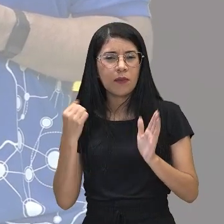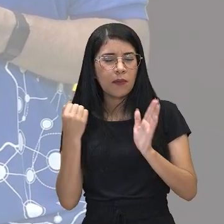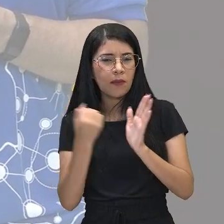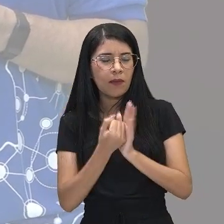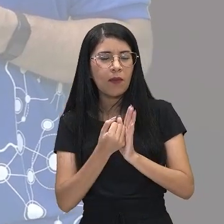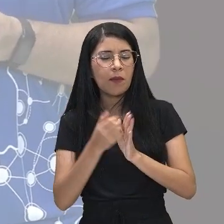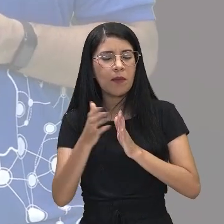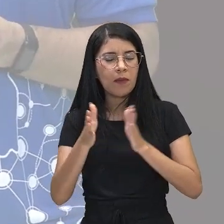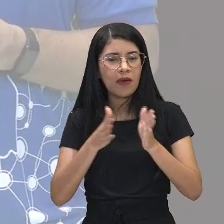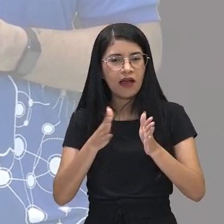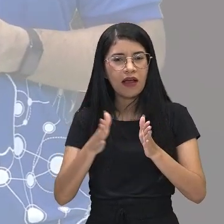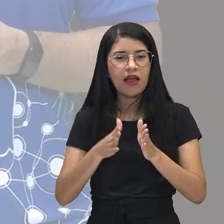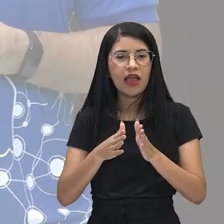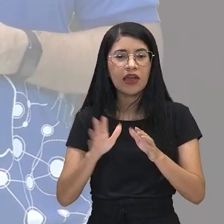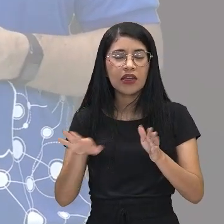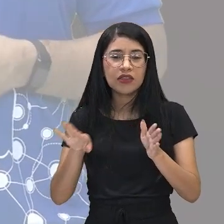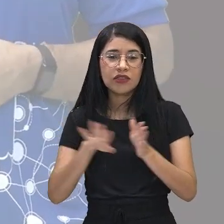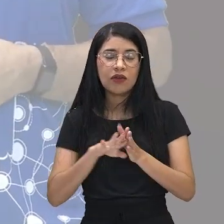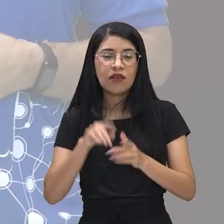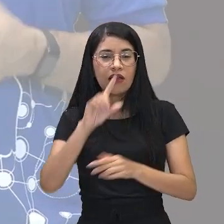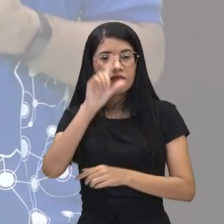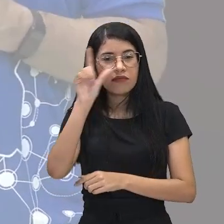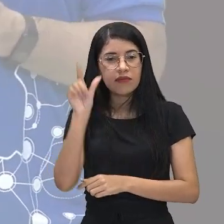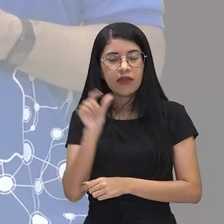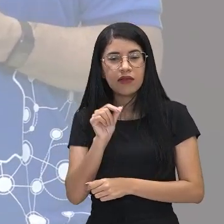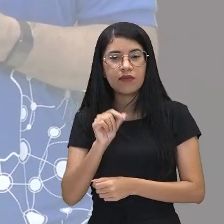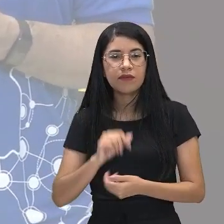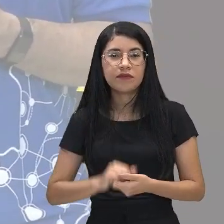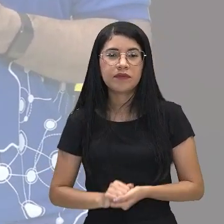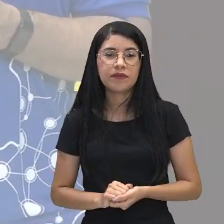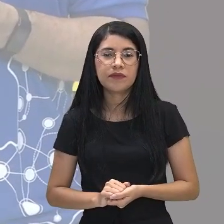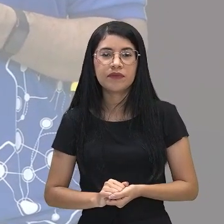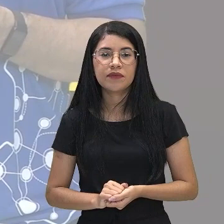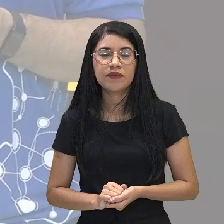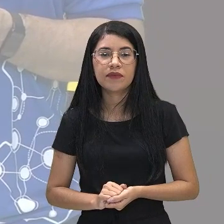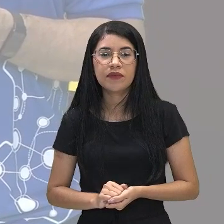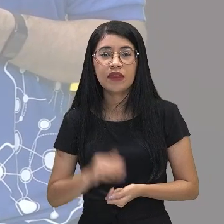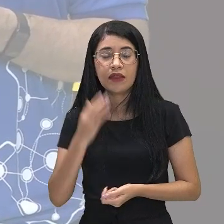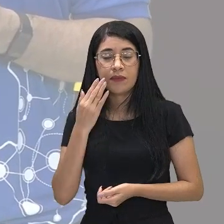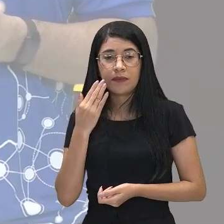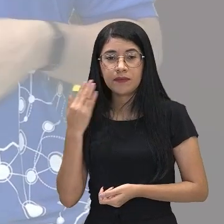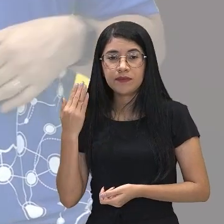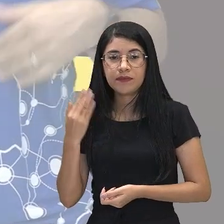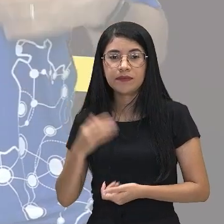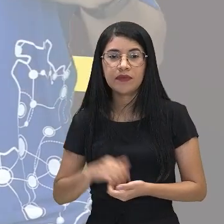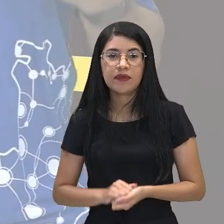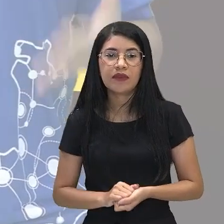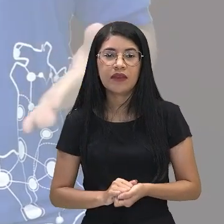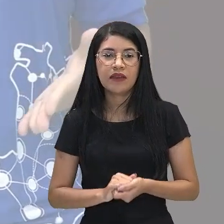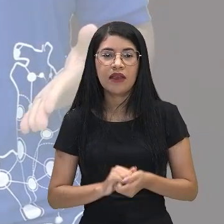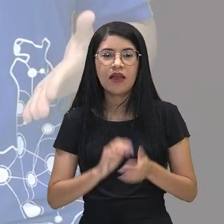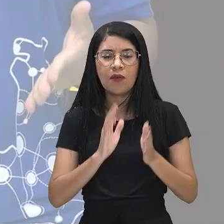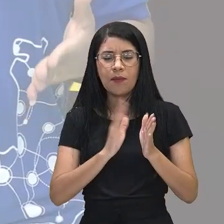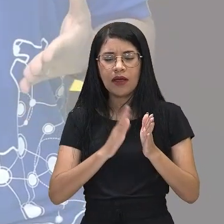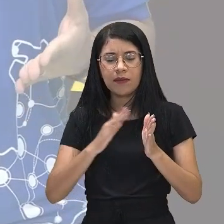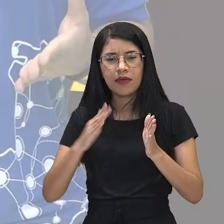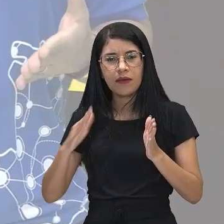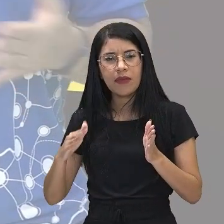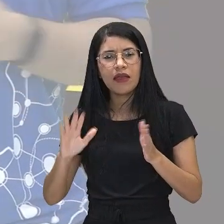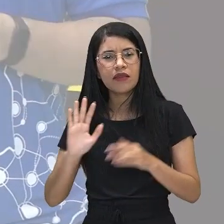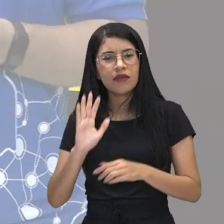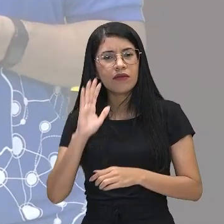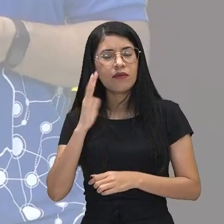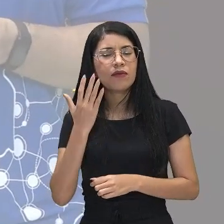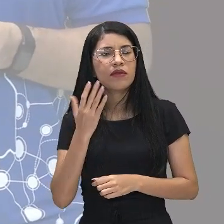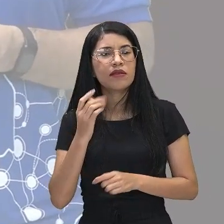momento, a chegada do homem à Lua. Trouxe para vocês aqui uma série de acontecimentos que